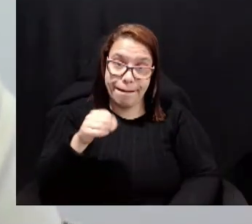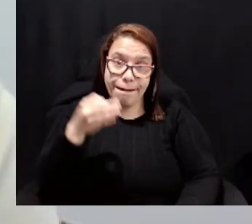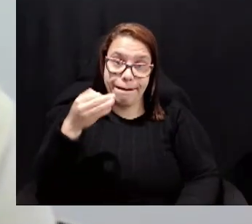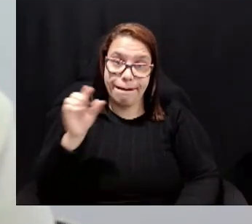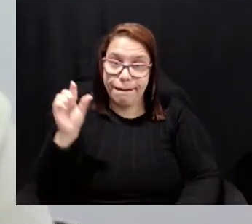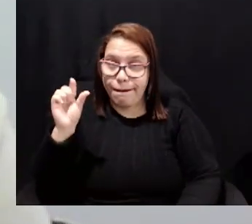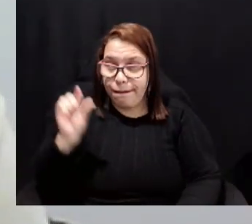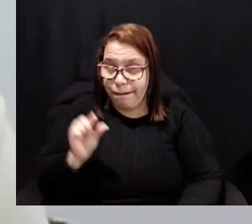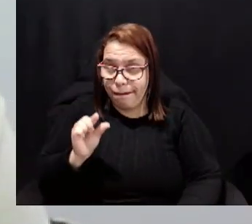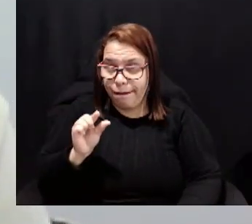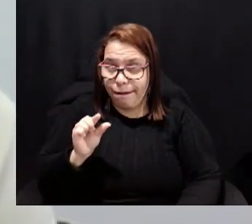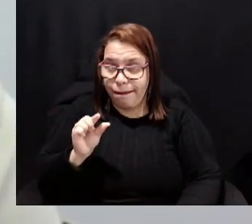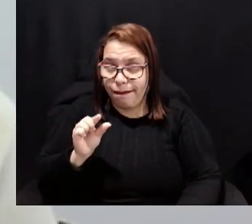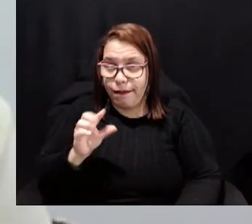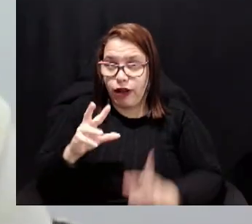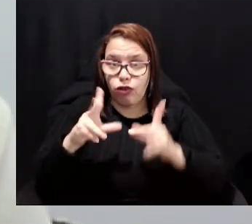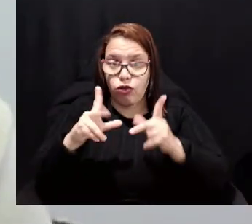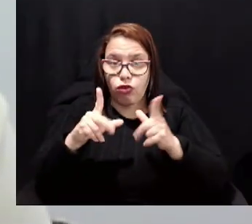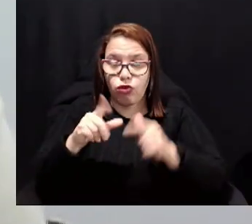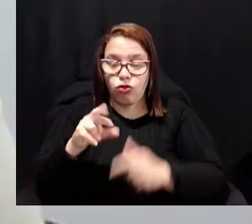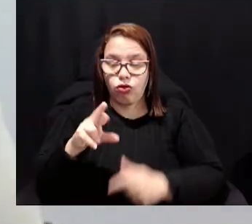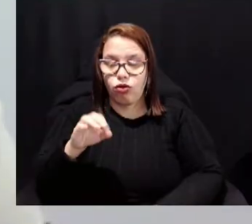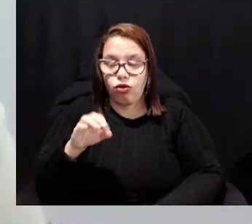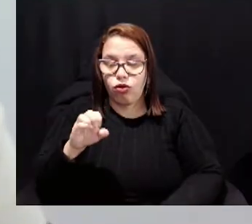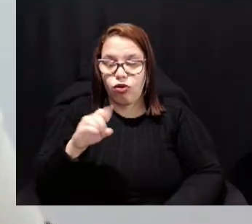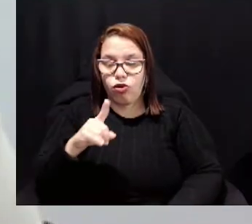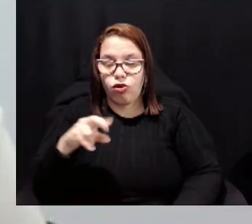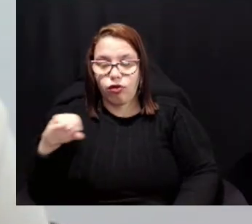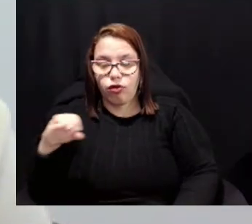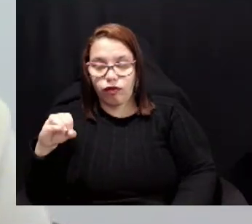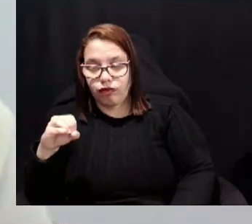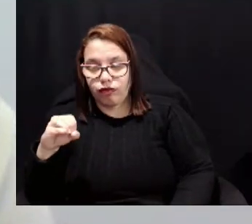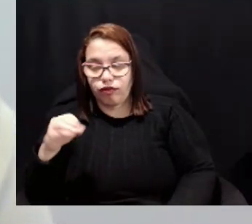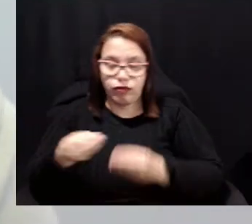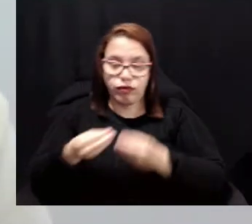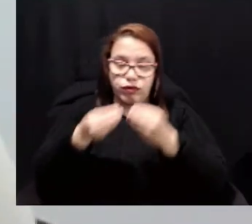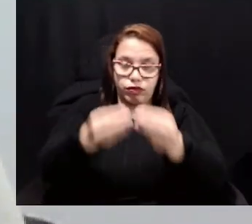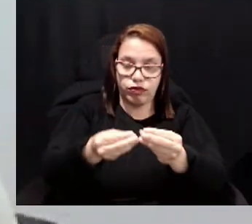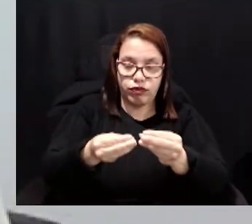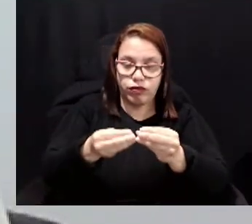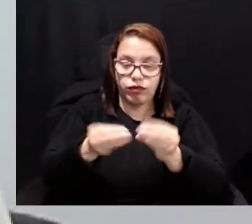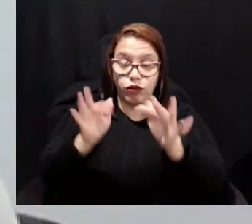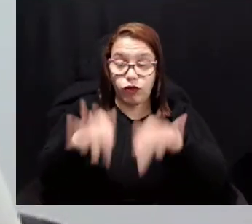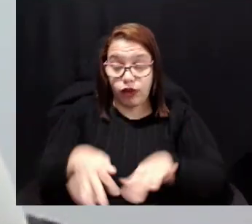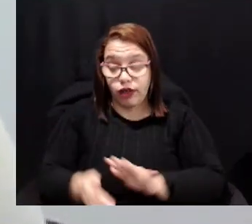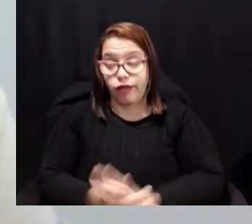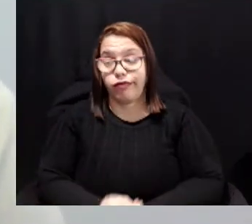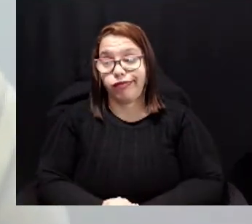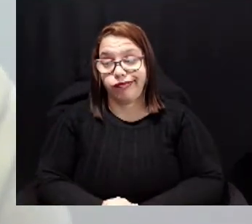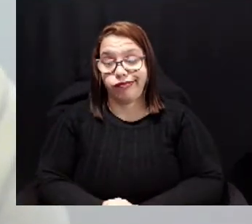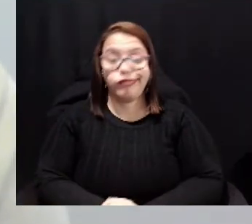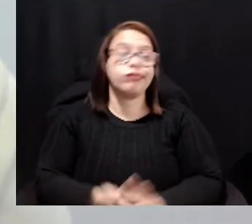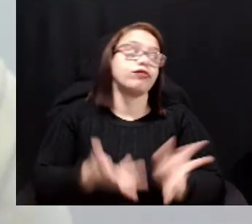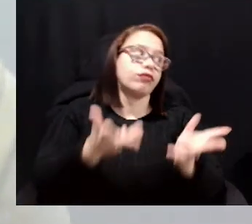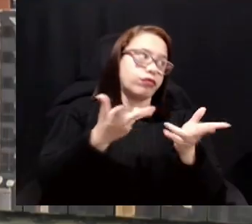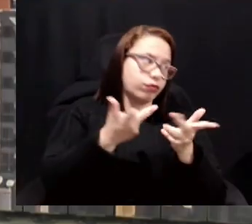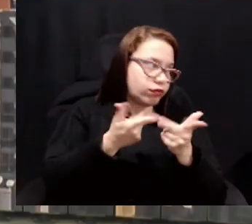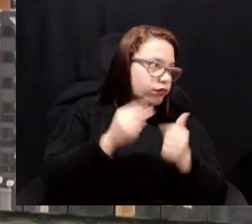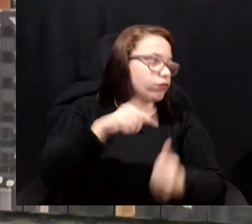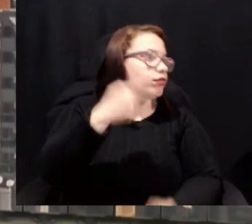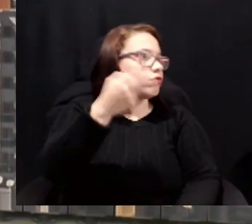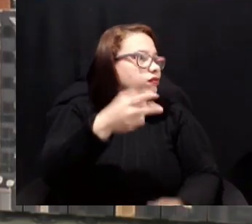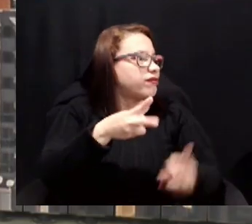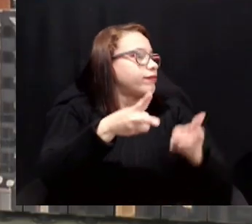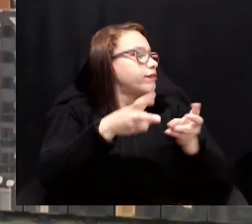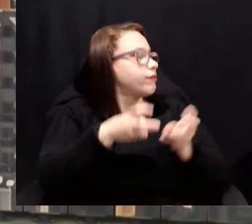ser, idealmente, uma pequeníssima fração de todo o resíduo que é gerado e que é enviado ao aterro, né? É maravilhoso,